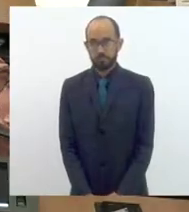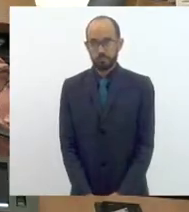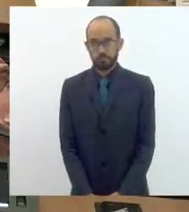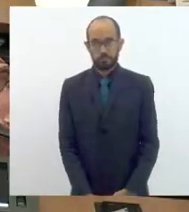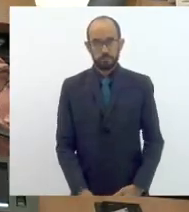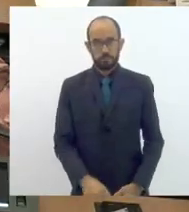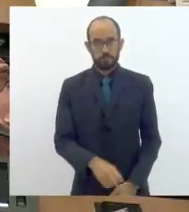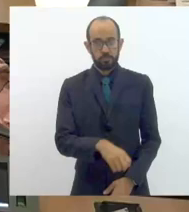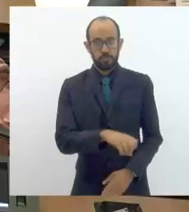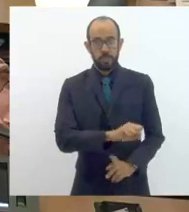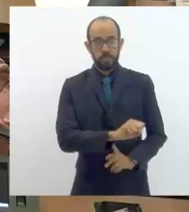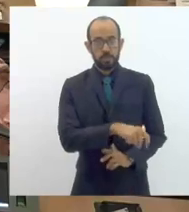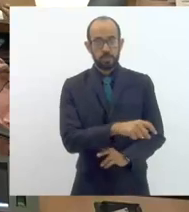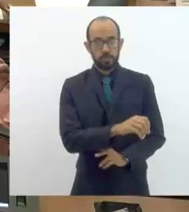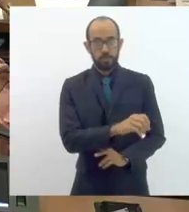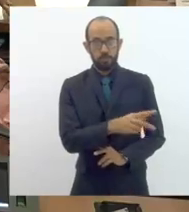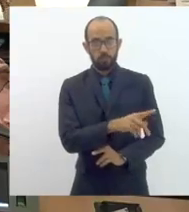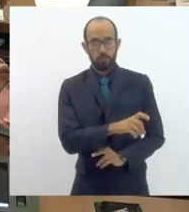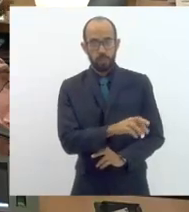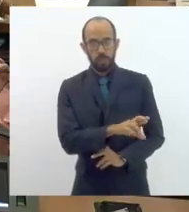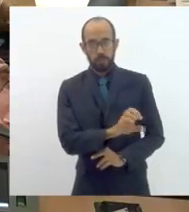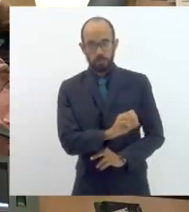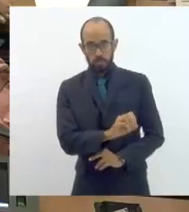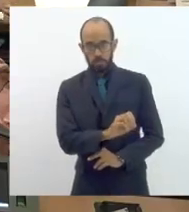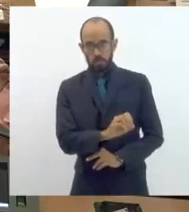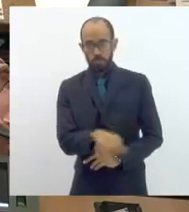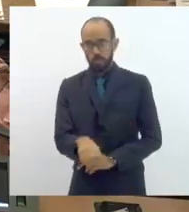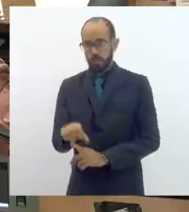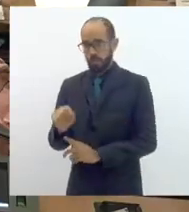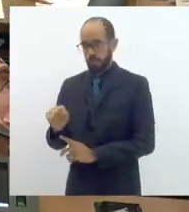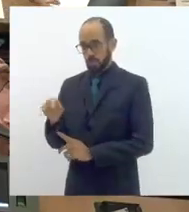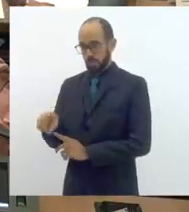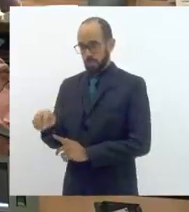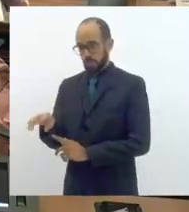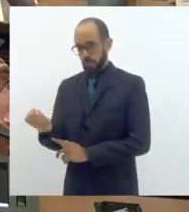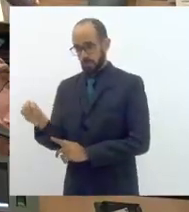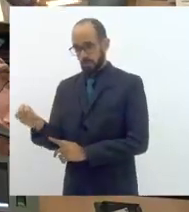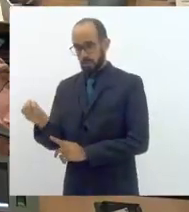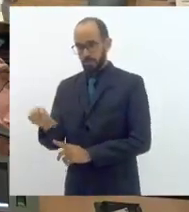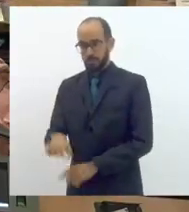São Pedro da Aldeia, André Luiz Batista do Vale.